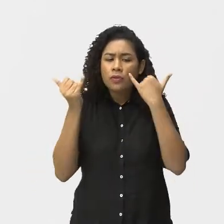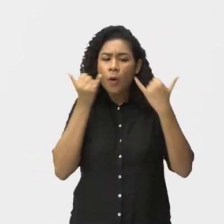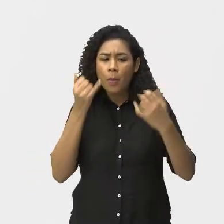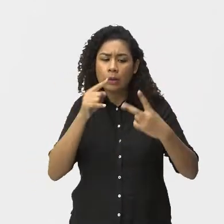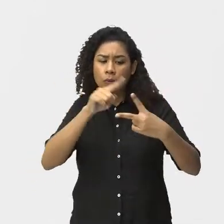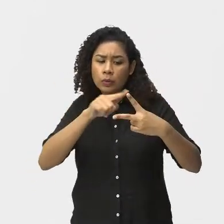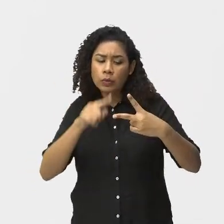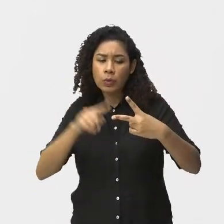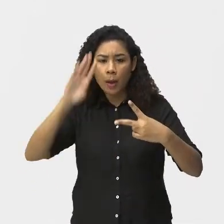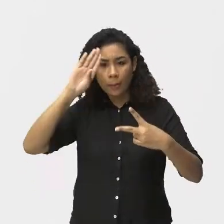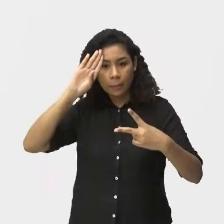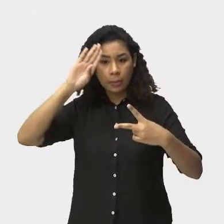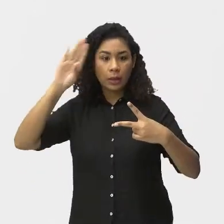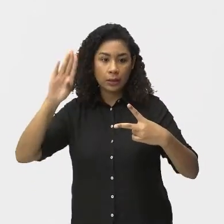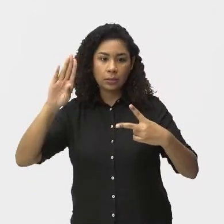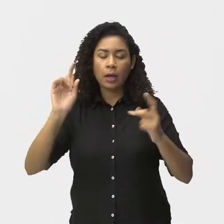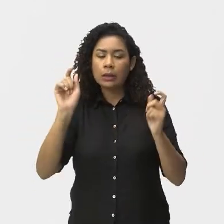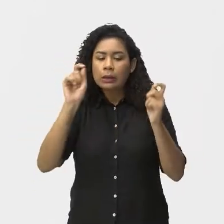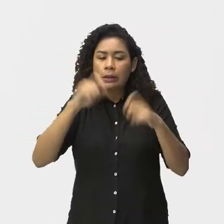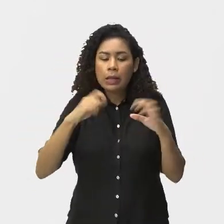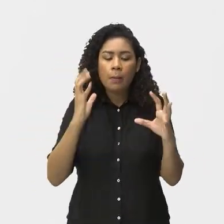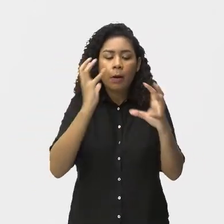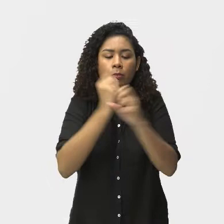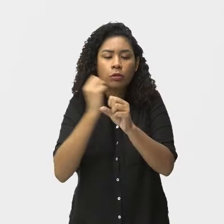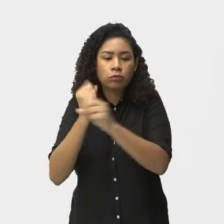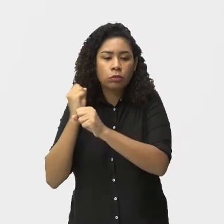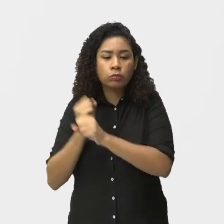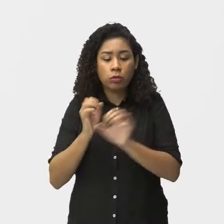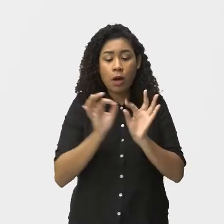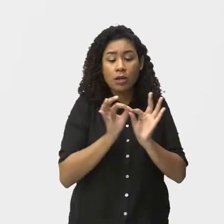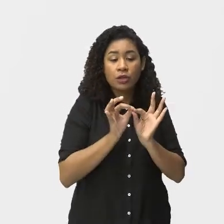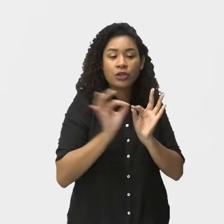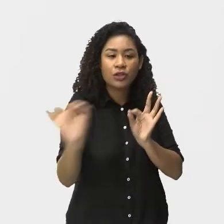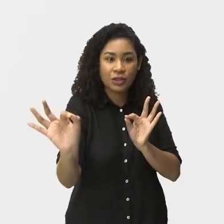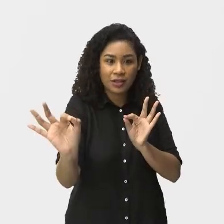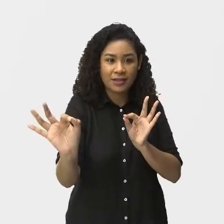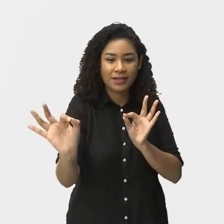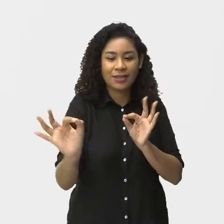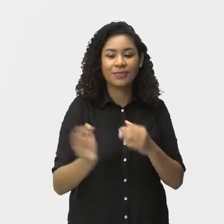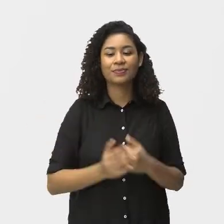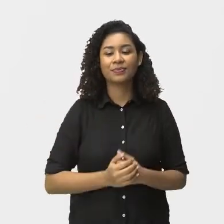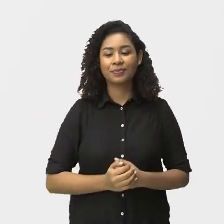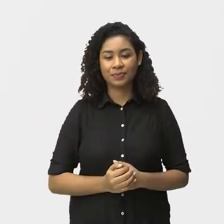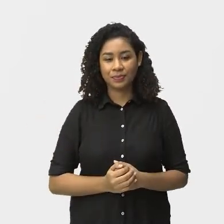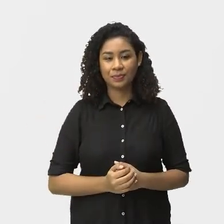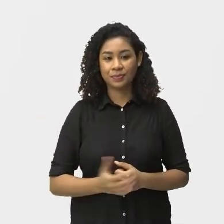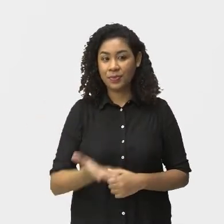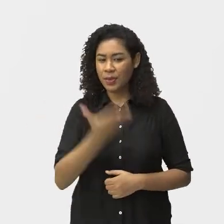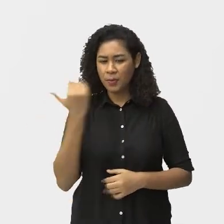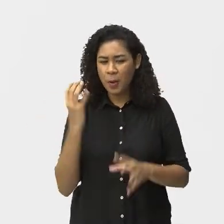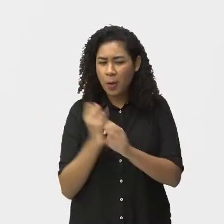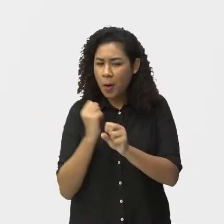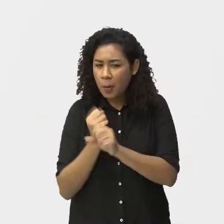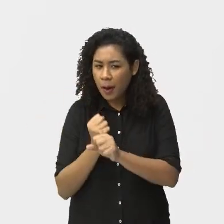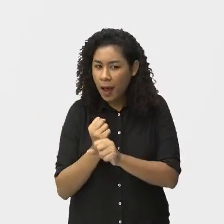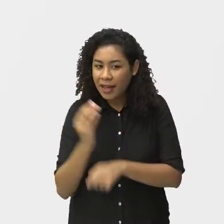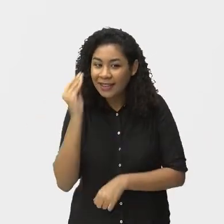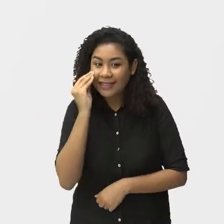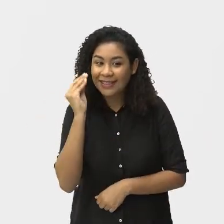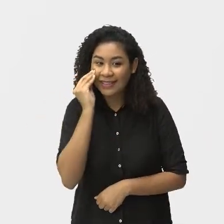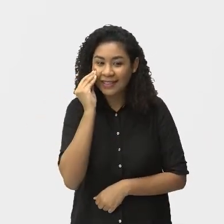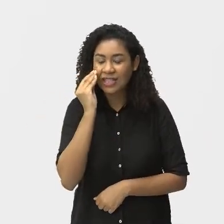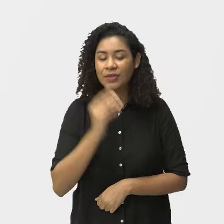determinar essa distância. Tudo bem? Eu consigo determinar essa distância. Vamos ver como é que faz isso então?